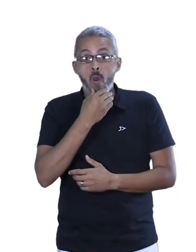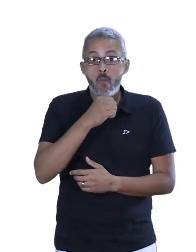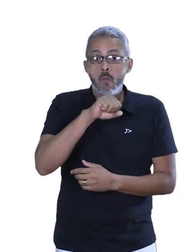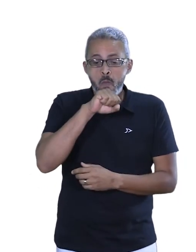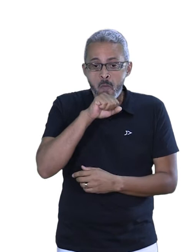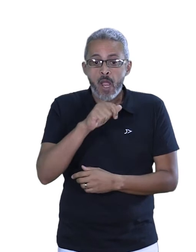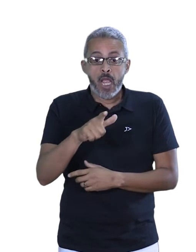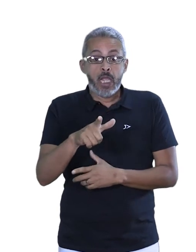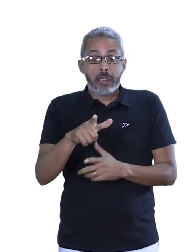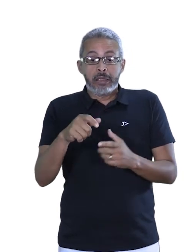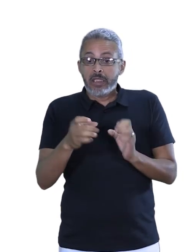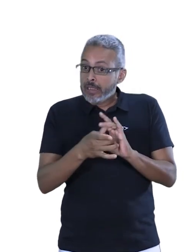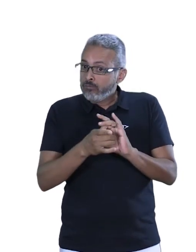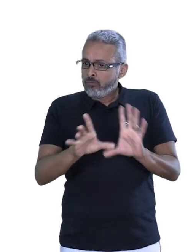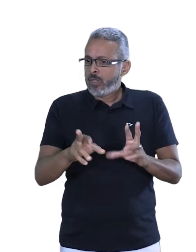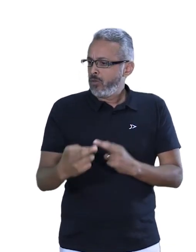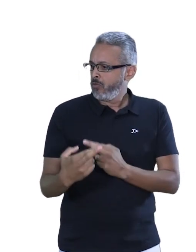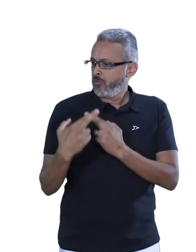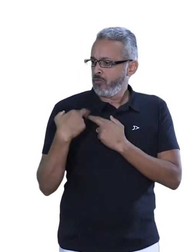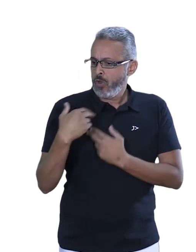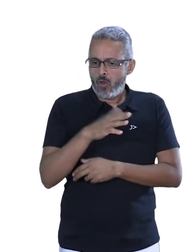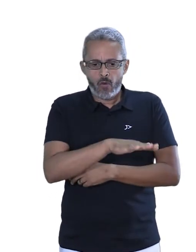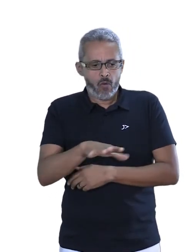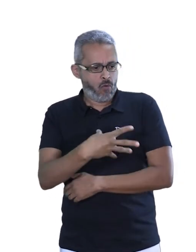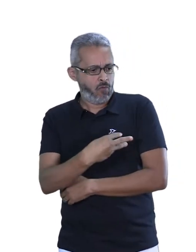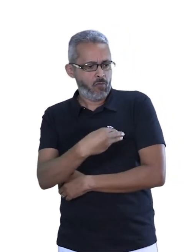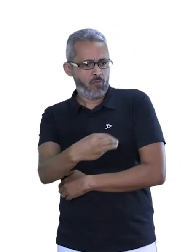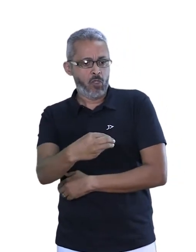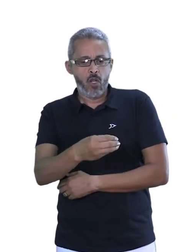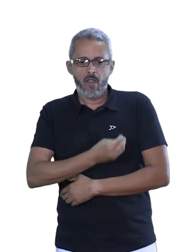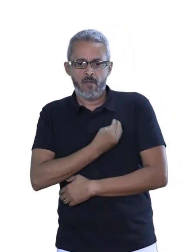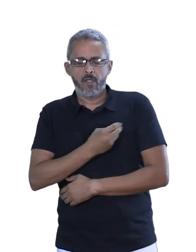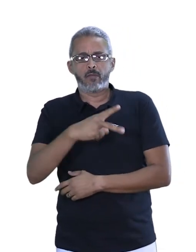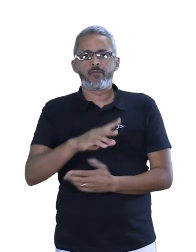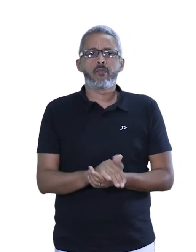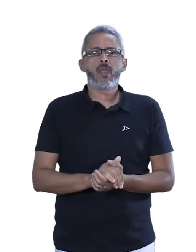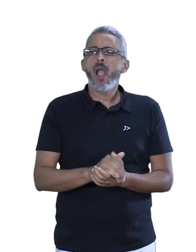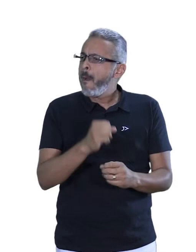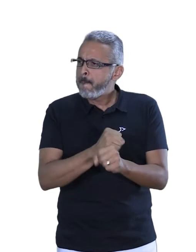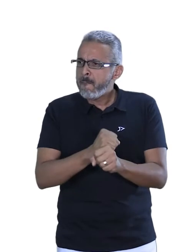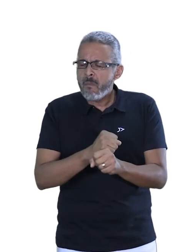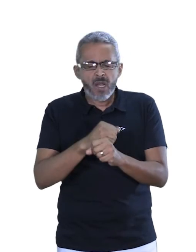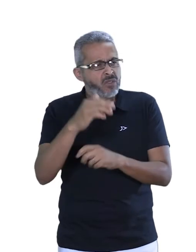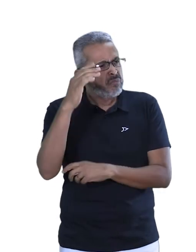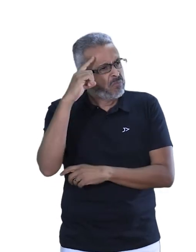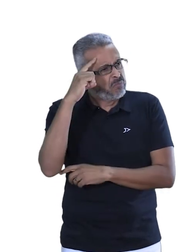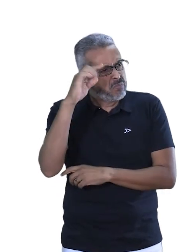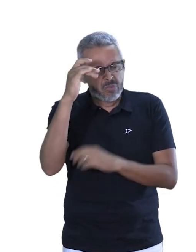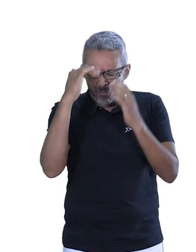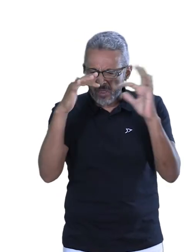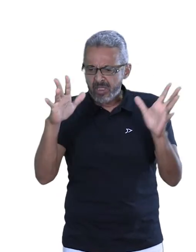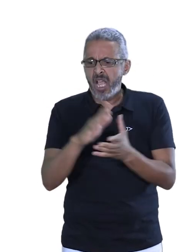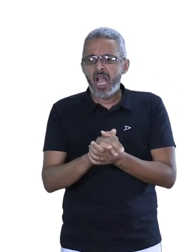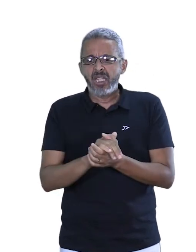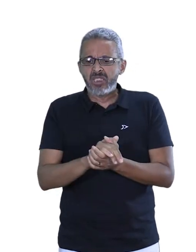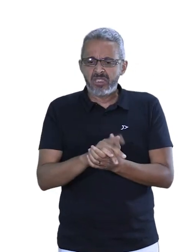filhos se responsabilizarem mais pelas suas vidas. Seria bom se eles parassem de pensar que a gente é grande para umas coisas